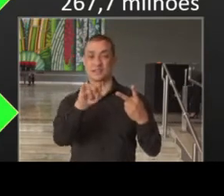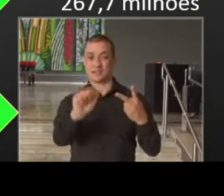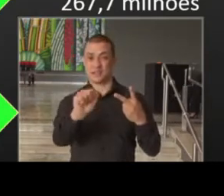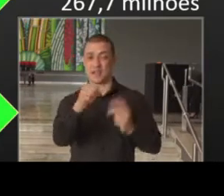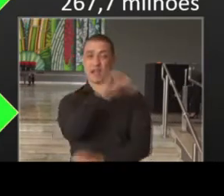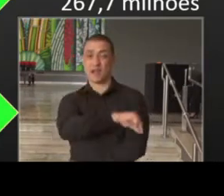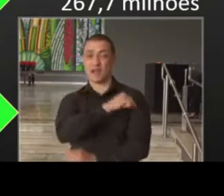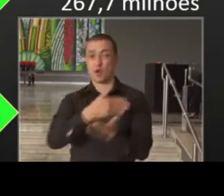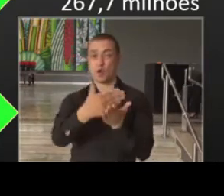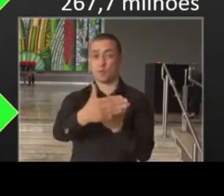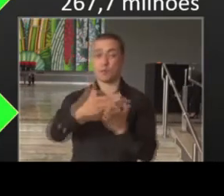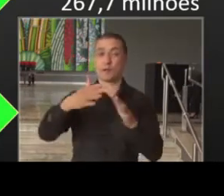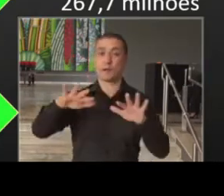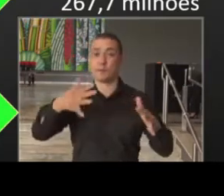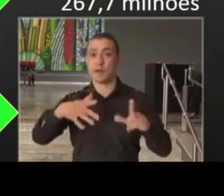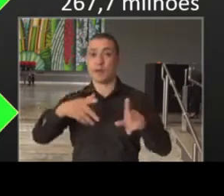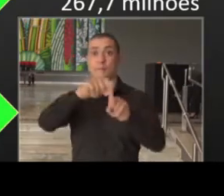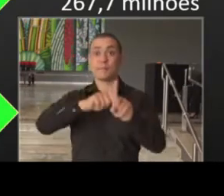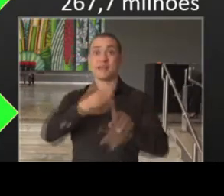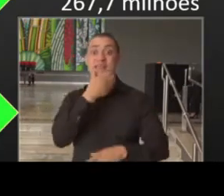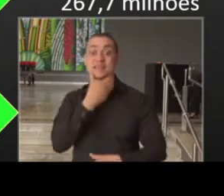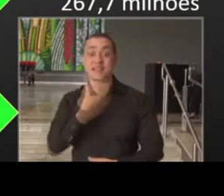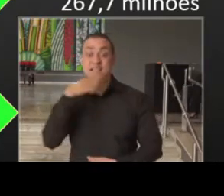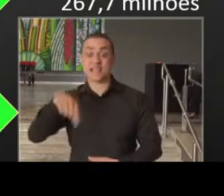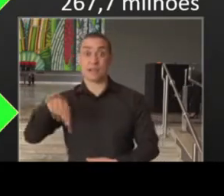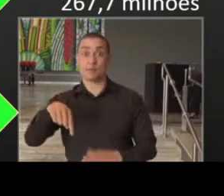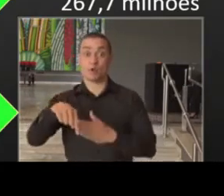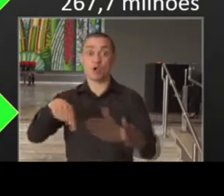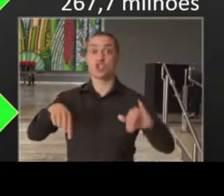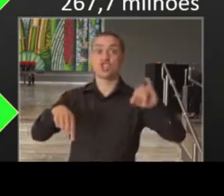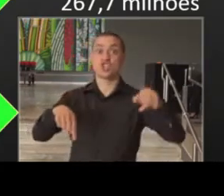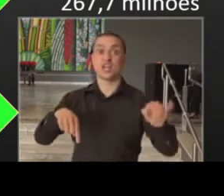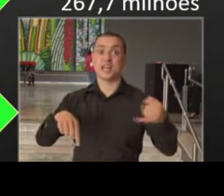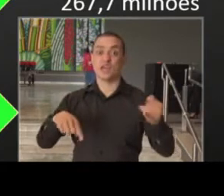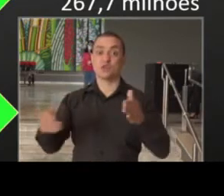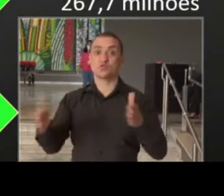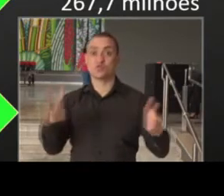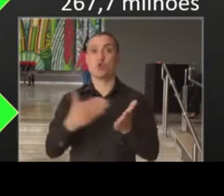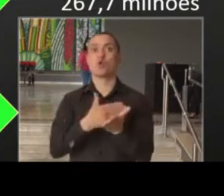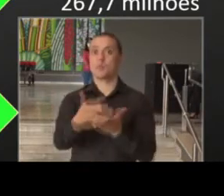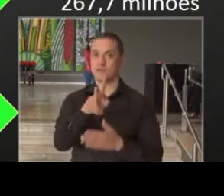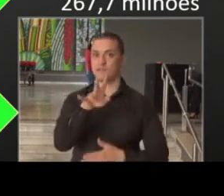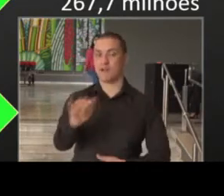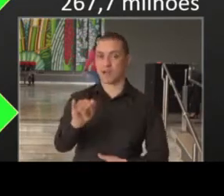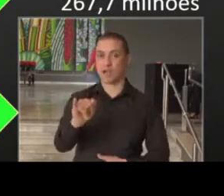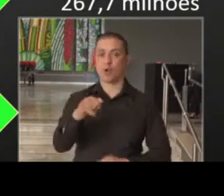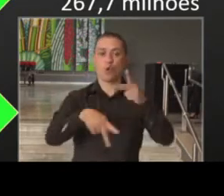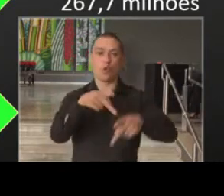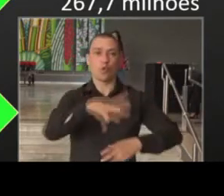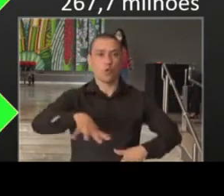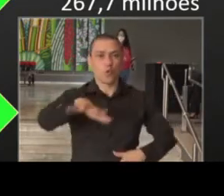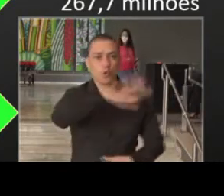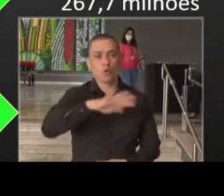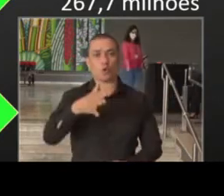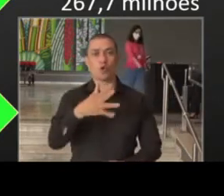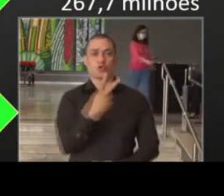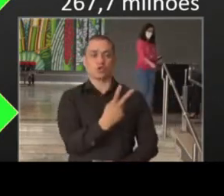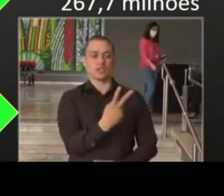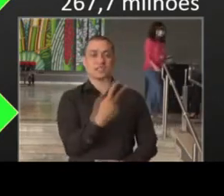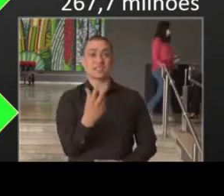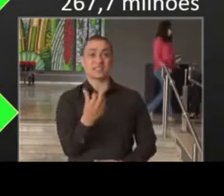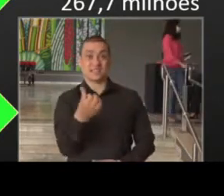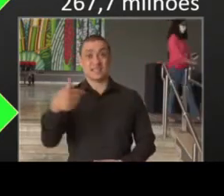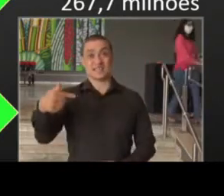de vacinação em massa entre dezembro de 2020 e janeiro de 2021, com uma população de